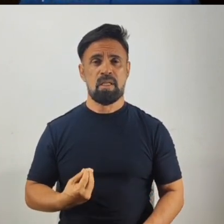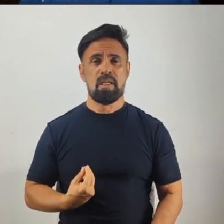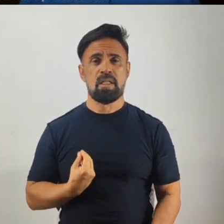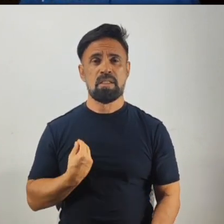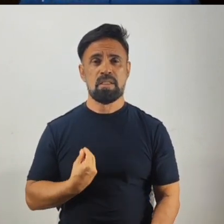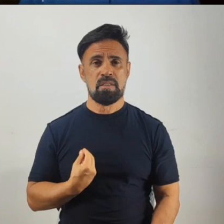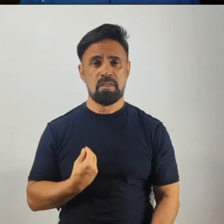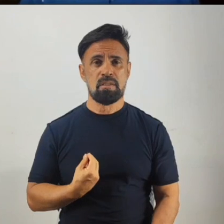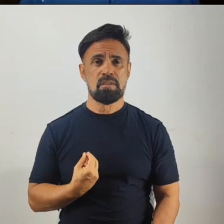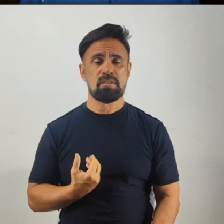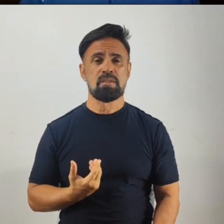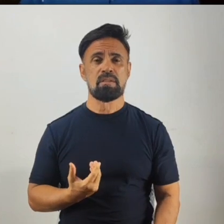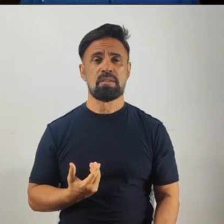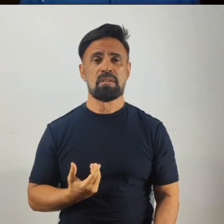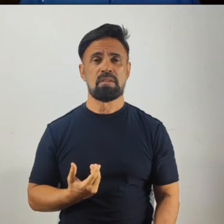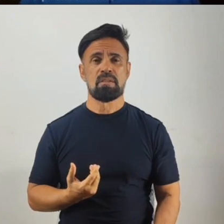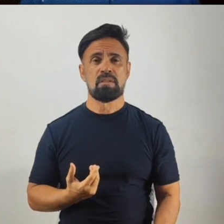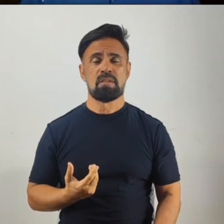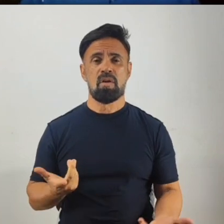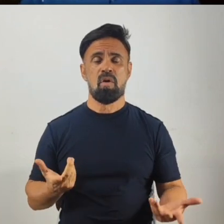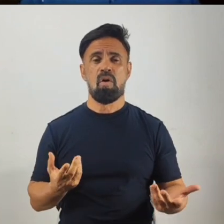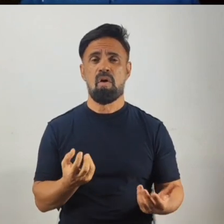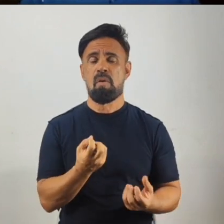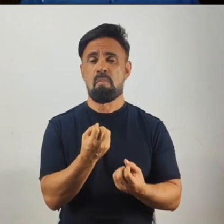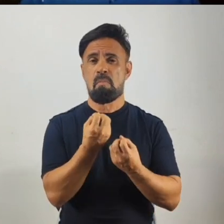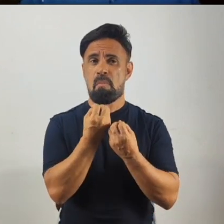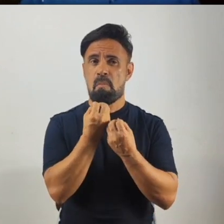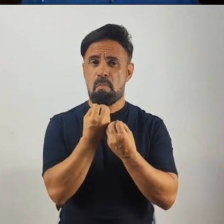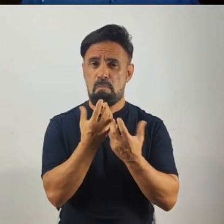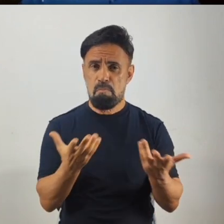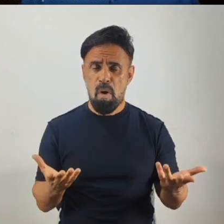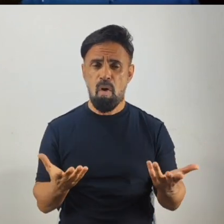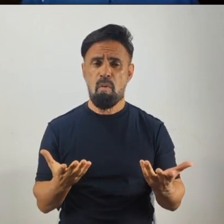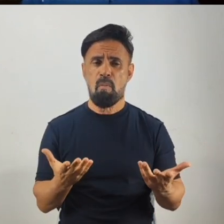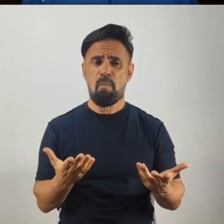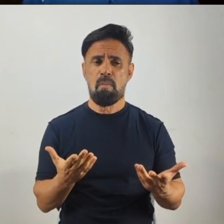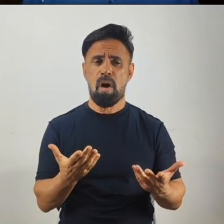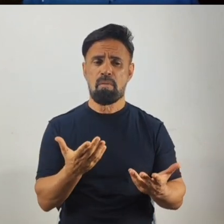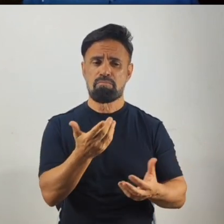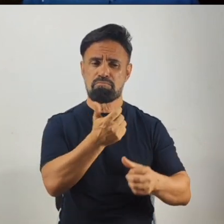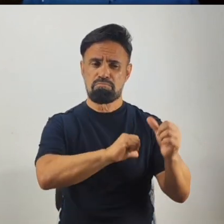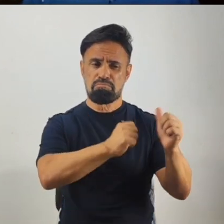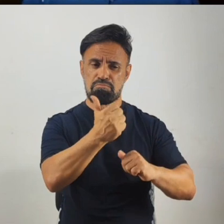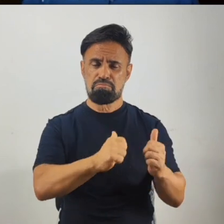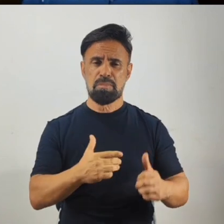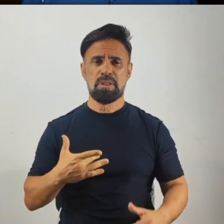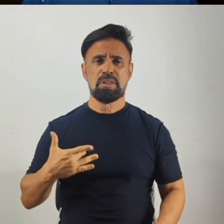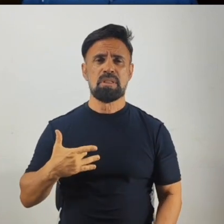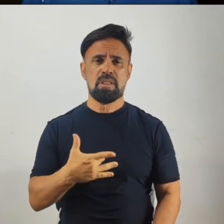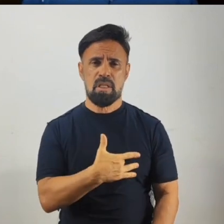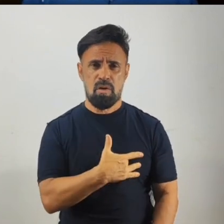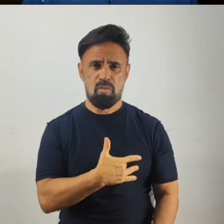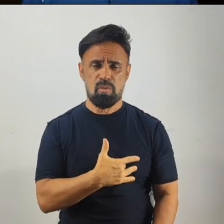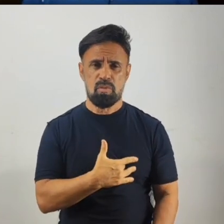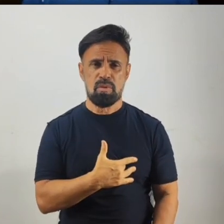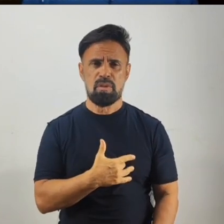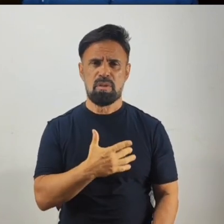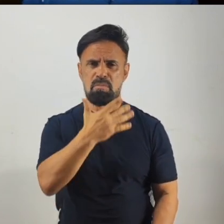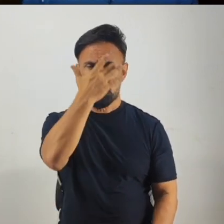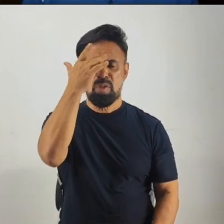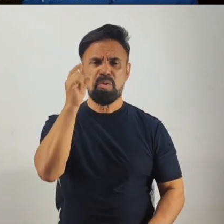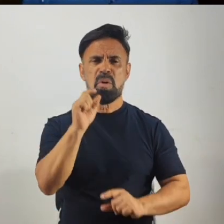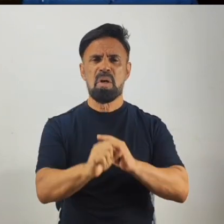existe a questão do que nós colocamos como boas práticas em saúde. E o que são as boas práticas em saúde?